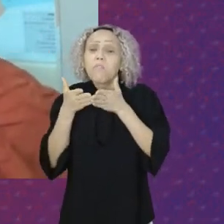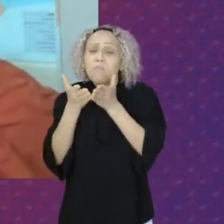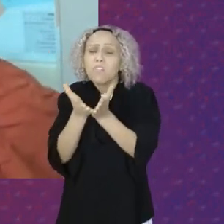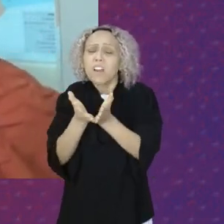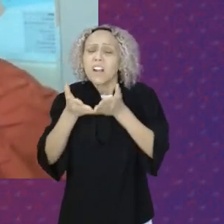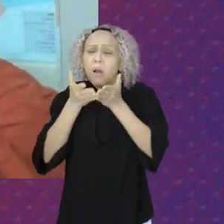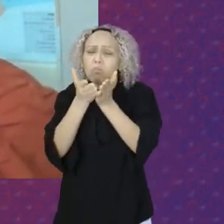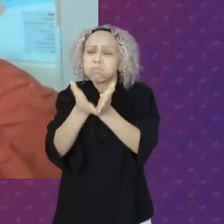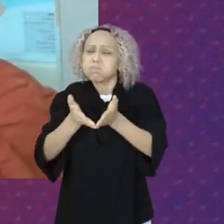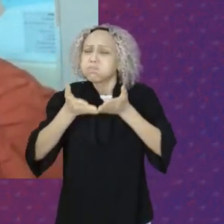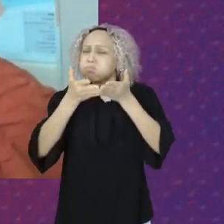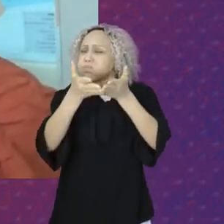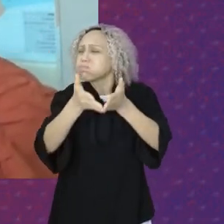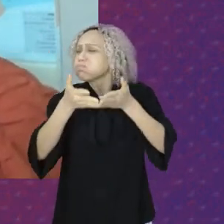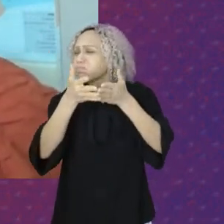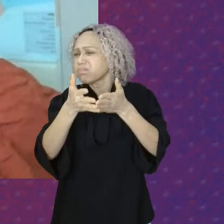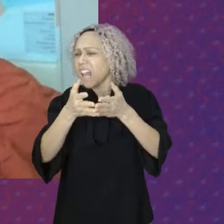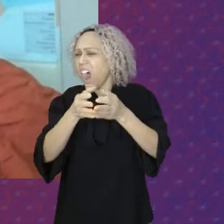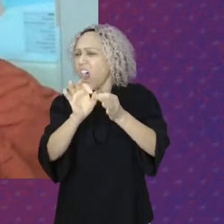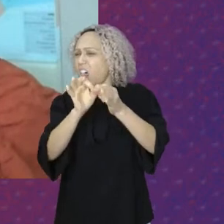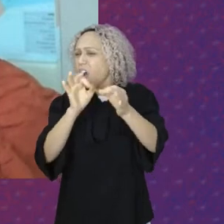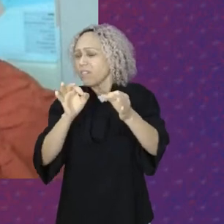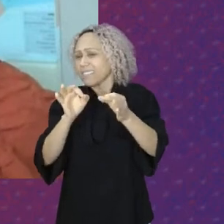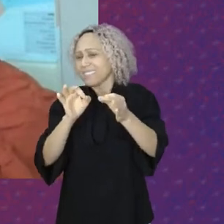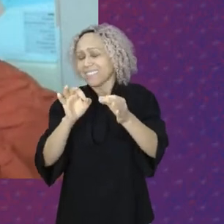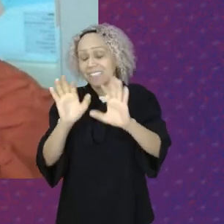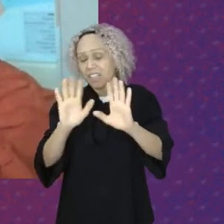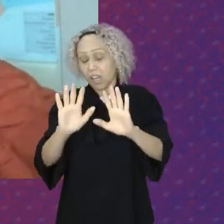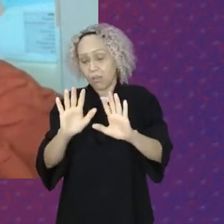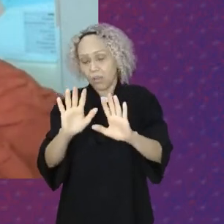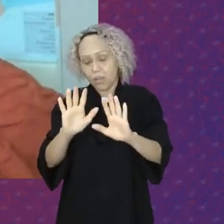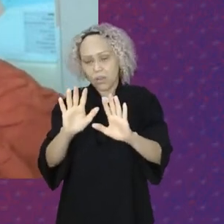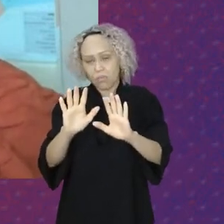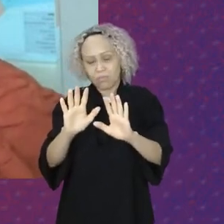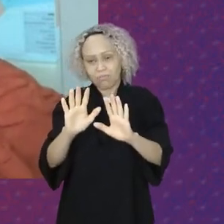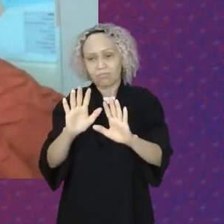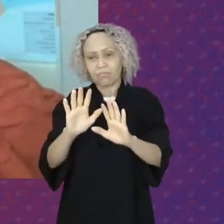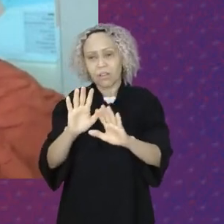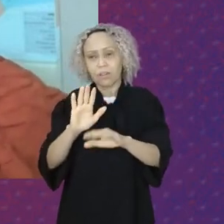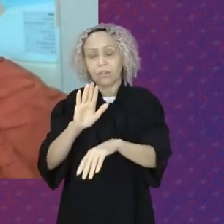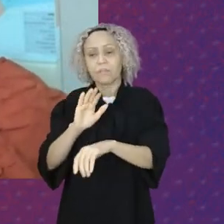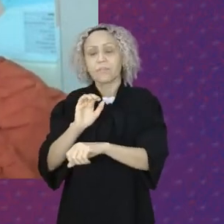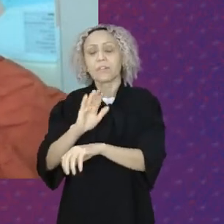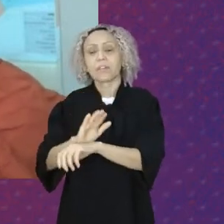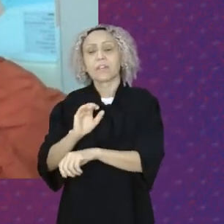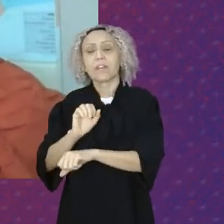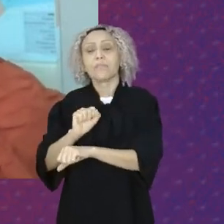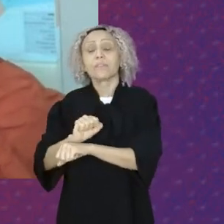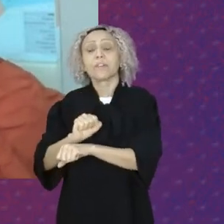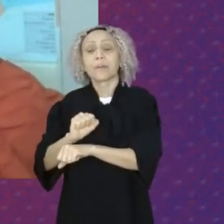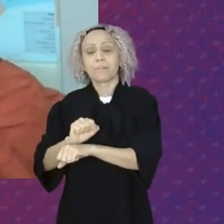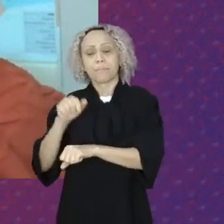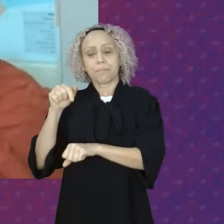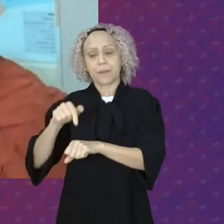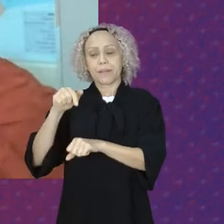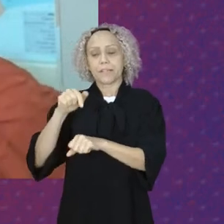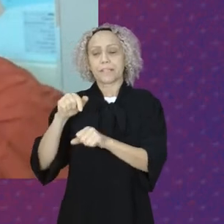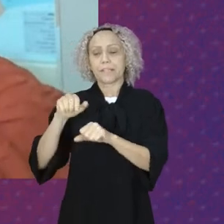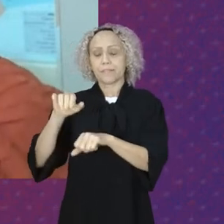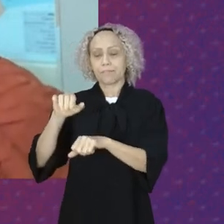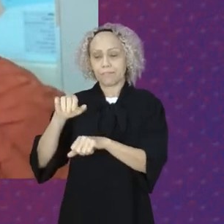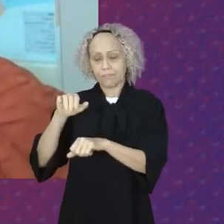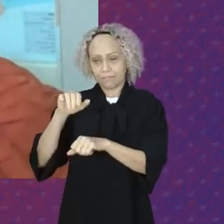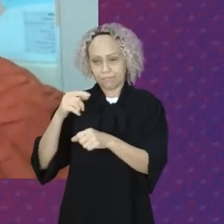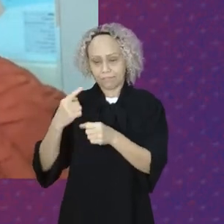muita tranquilidade que as mulheres não estranhavam me ver na campanha gestante, porque essa é a realidade de